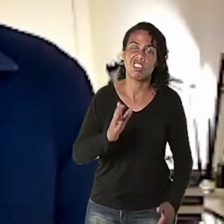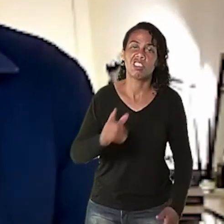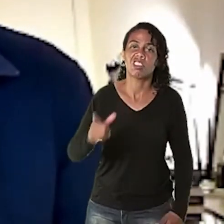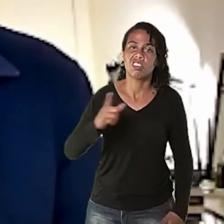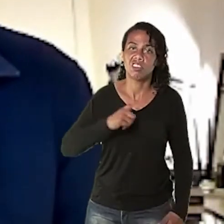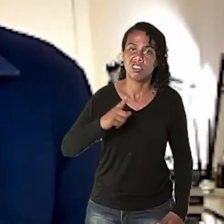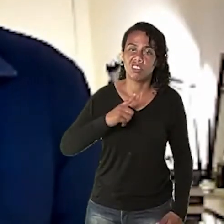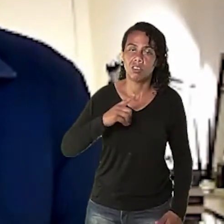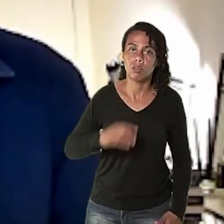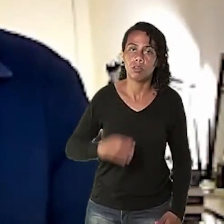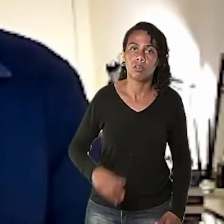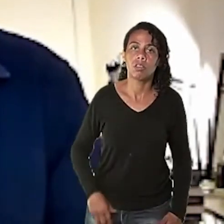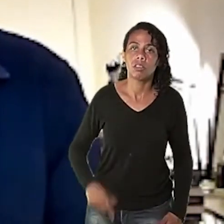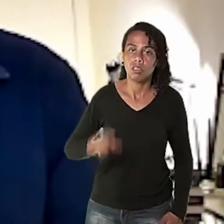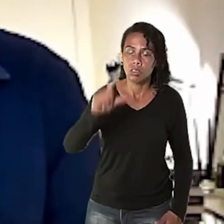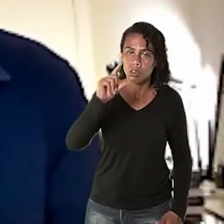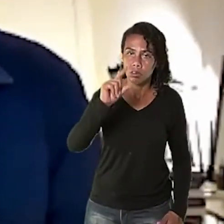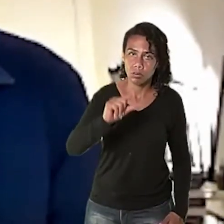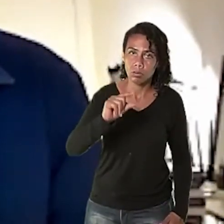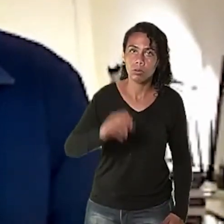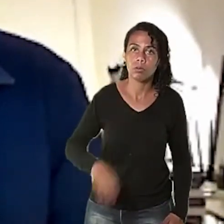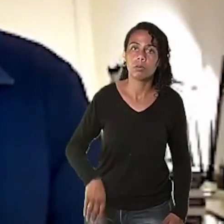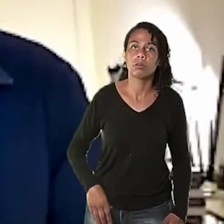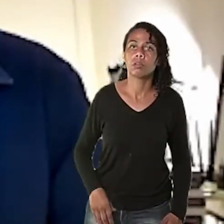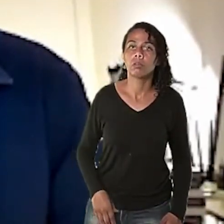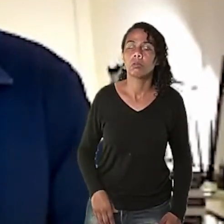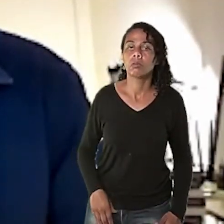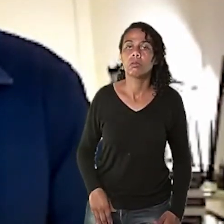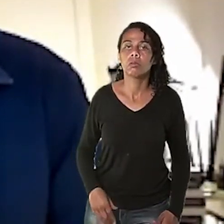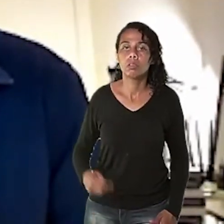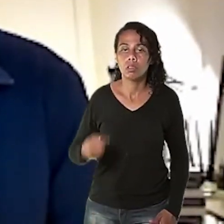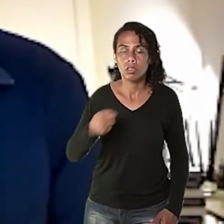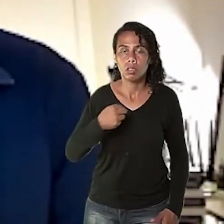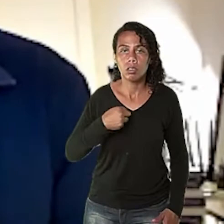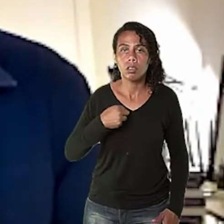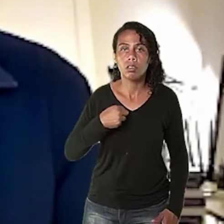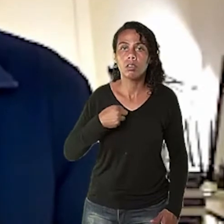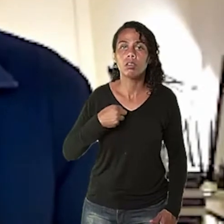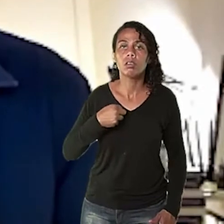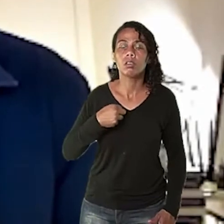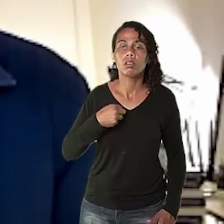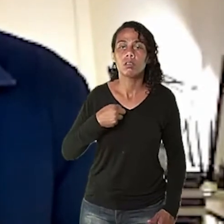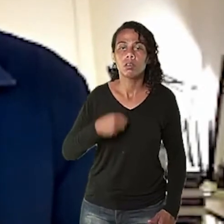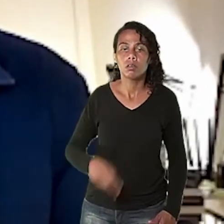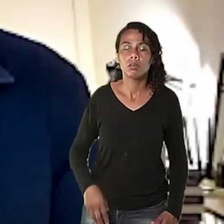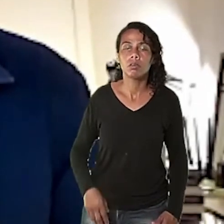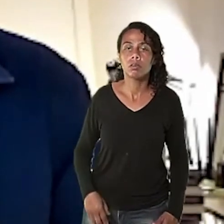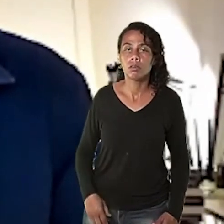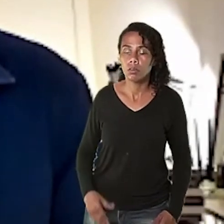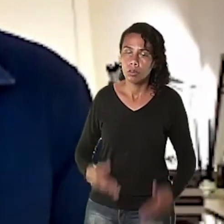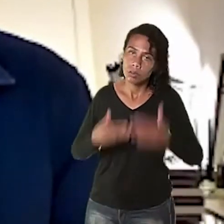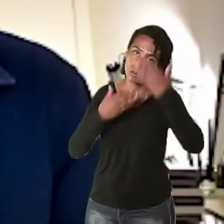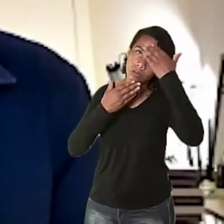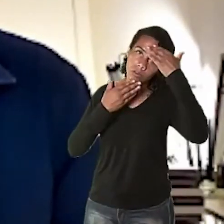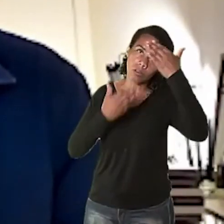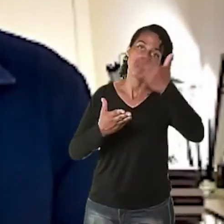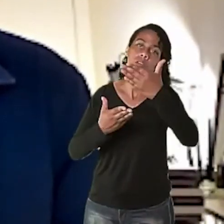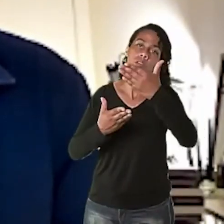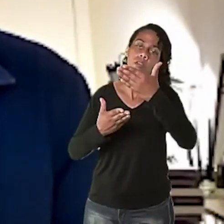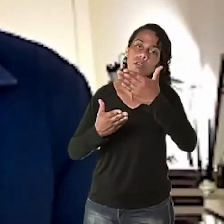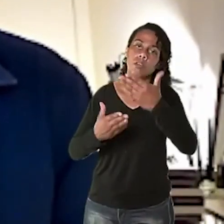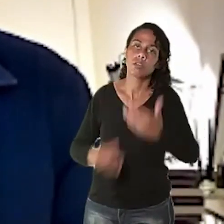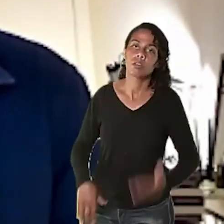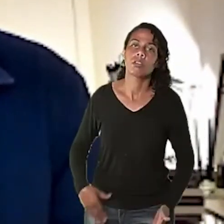Eu realmente passei 6 meses infernais. Eu agradeço aqui de público mais uma vez a você. Você deu muito apoio com o grupo